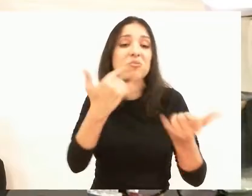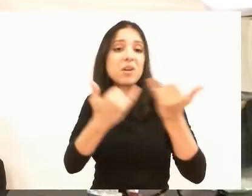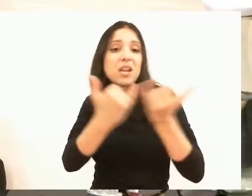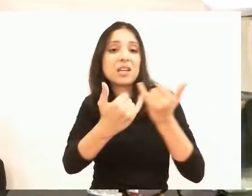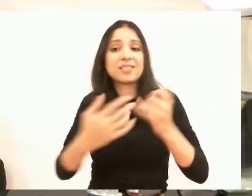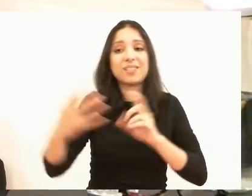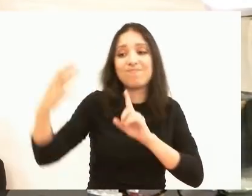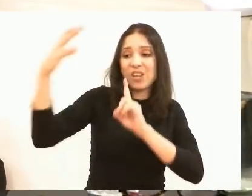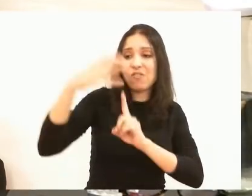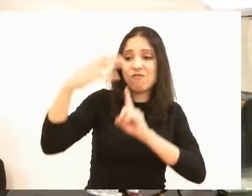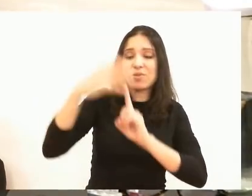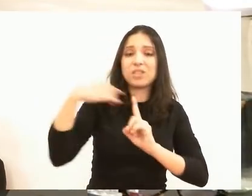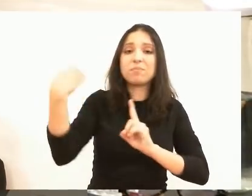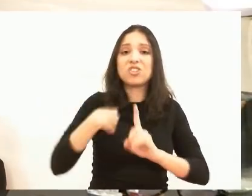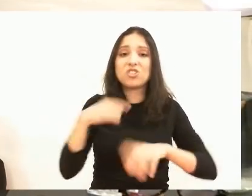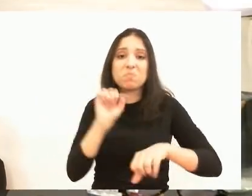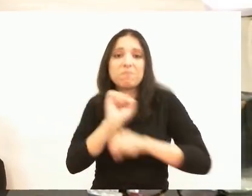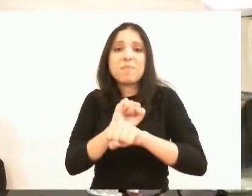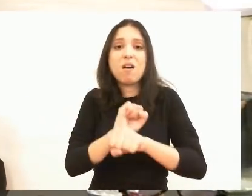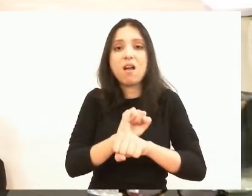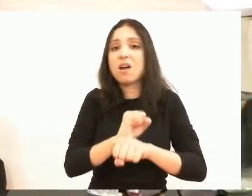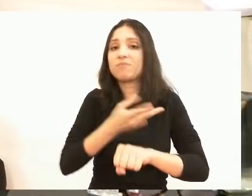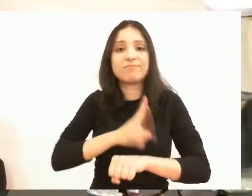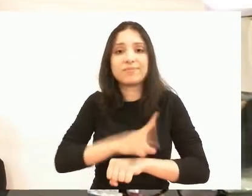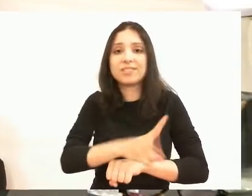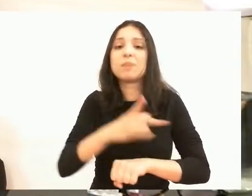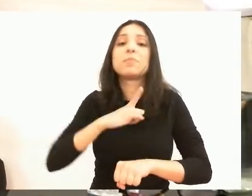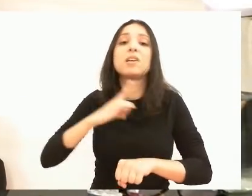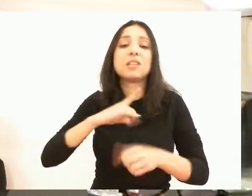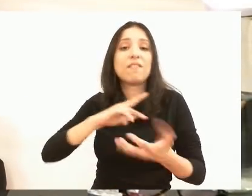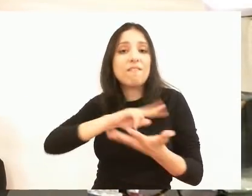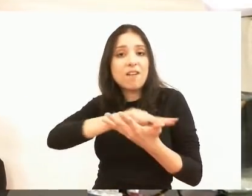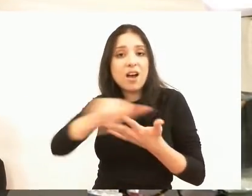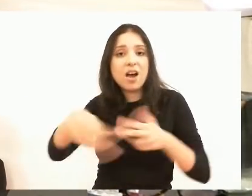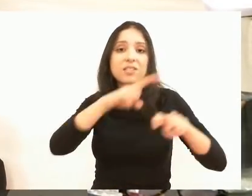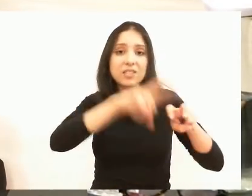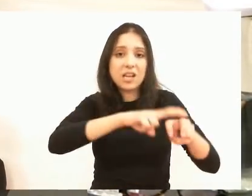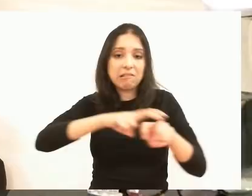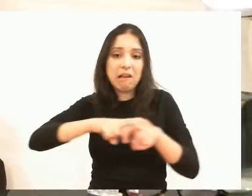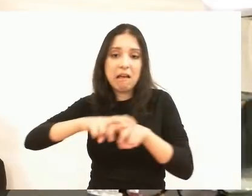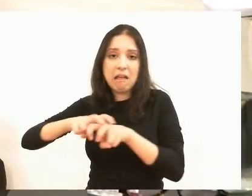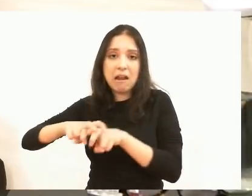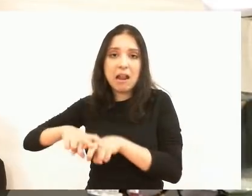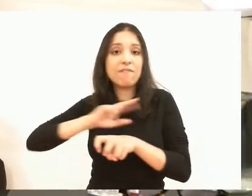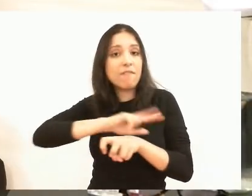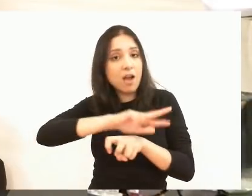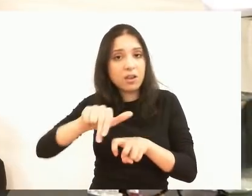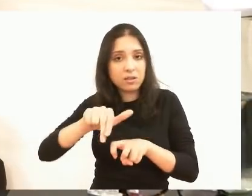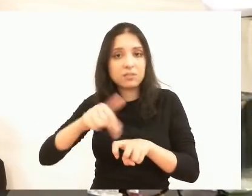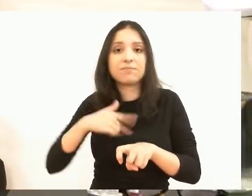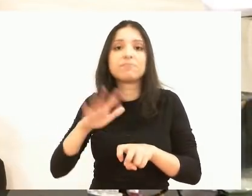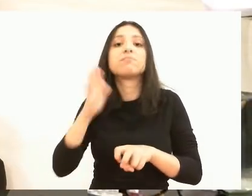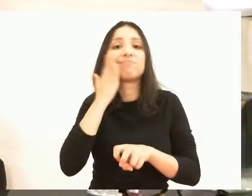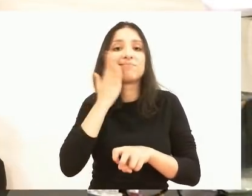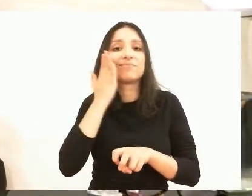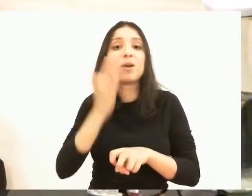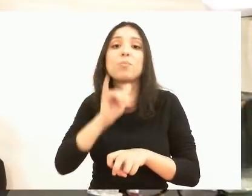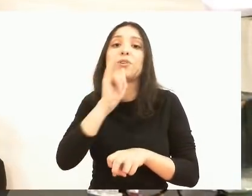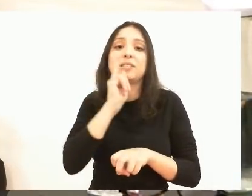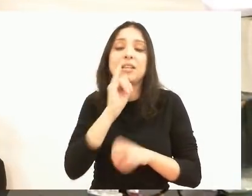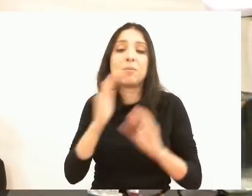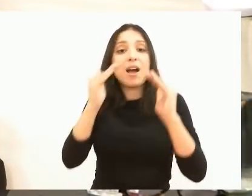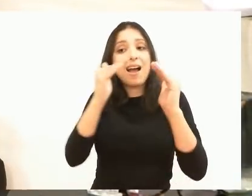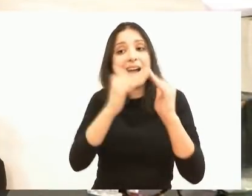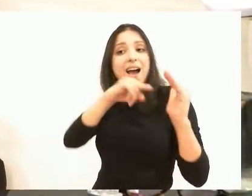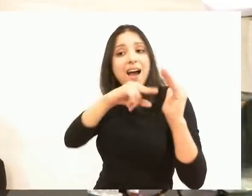nós temos cadeiras muitas cadeiras não só essas redes disponíveis na nossa vida na nossa casa